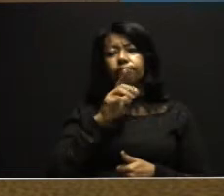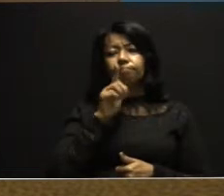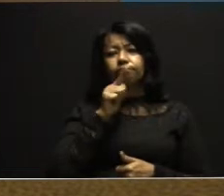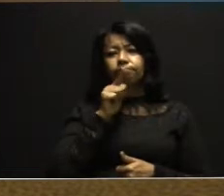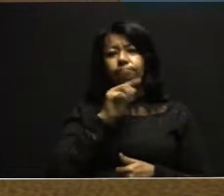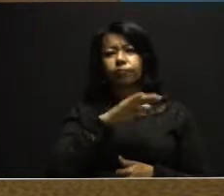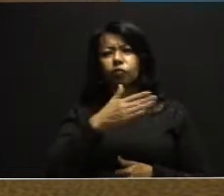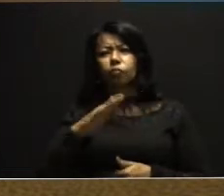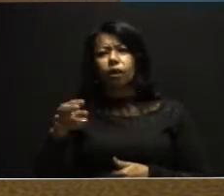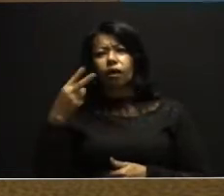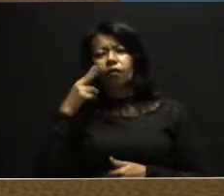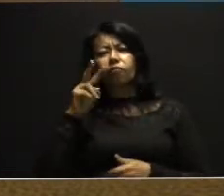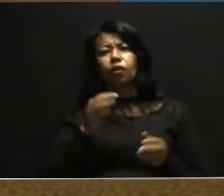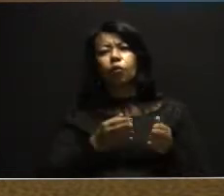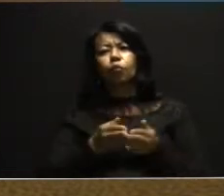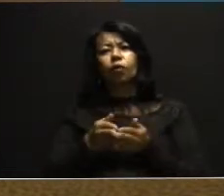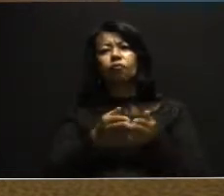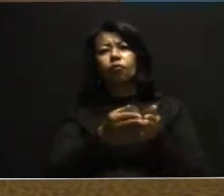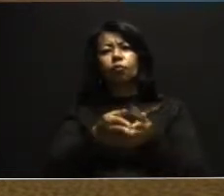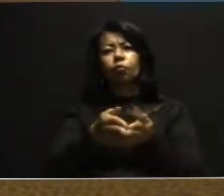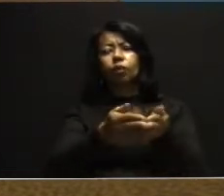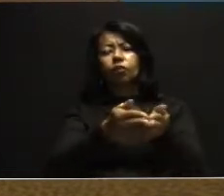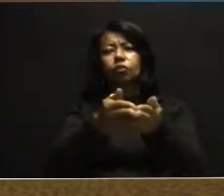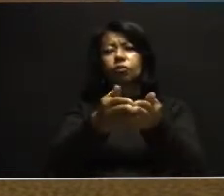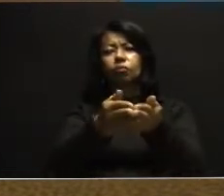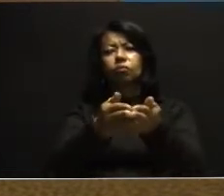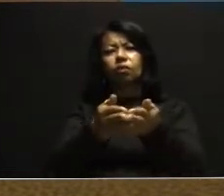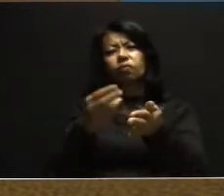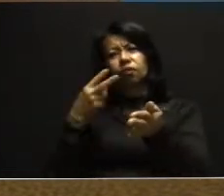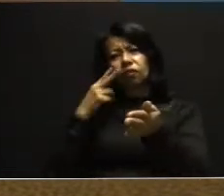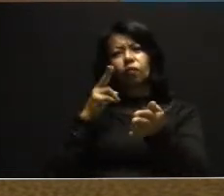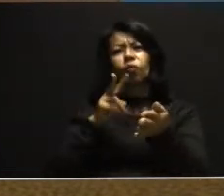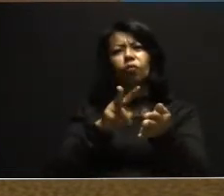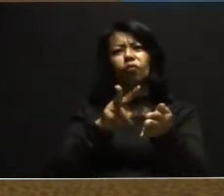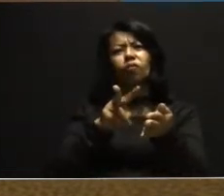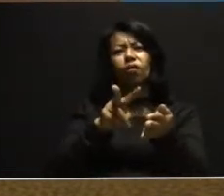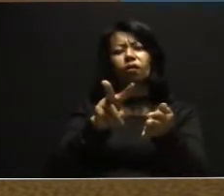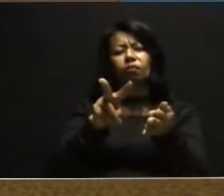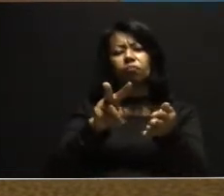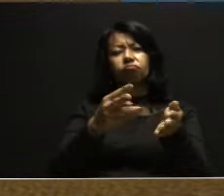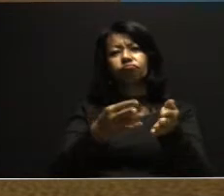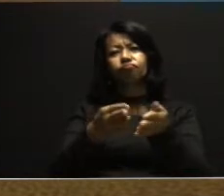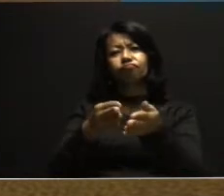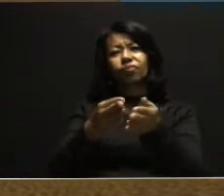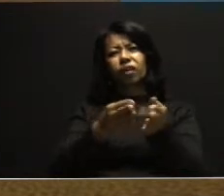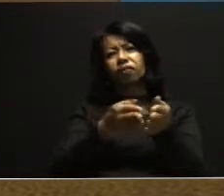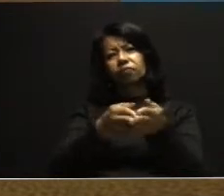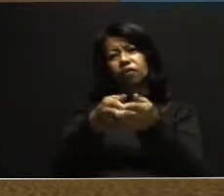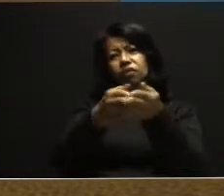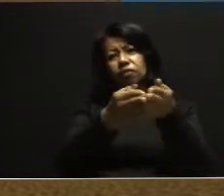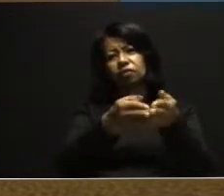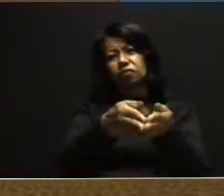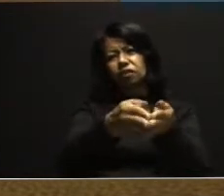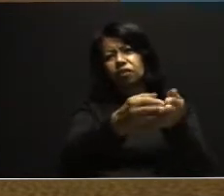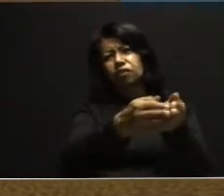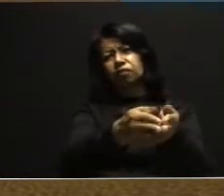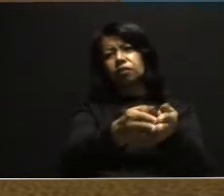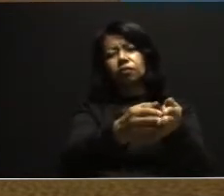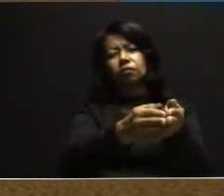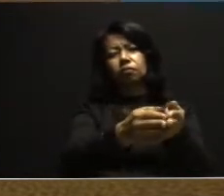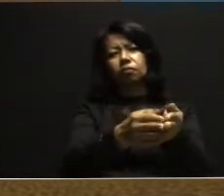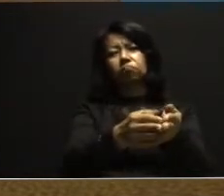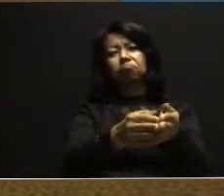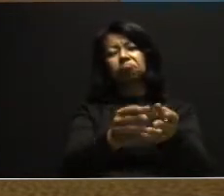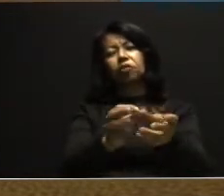um navio partindo. Você fica olhando enquanto ele vai se afastando cada vez